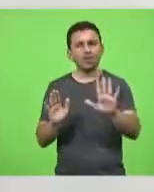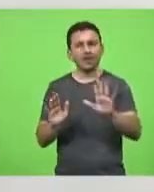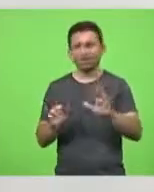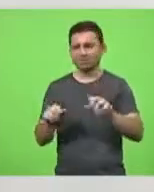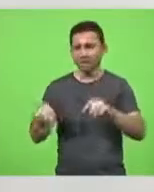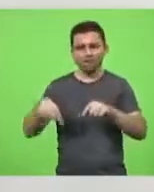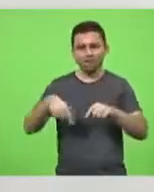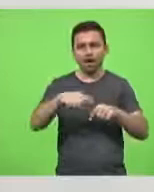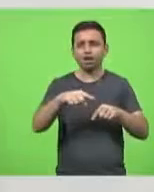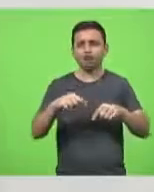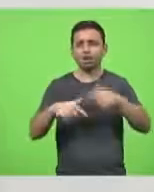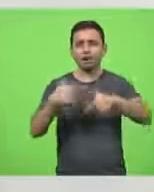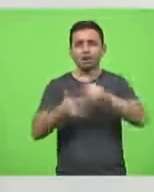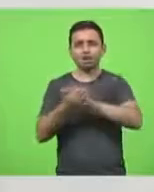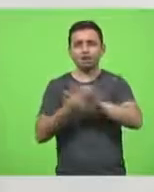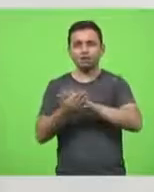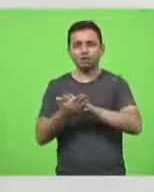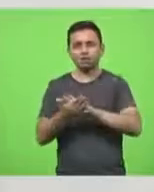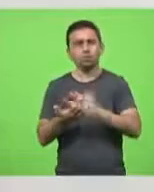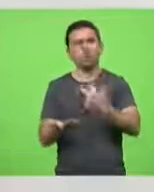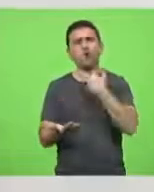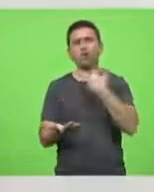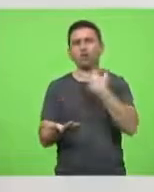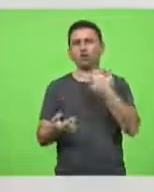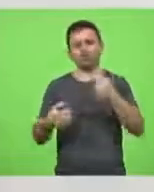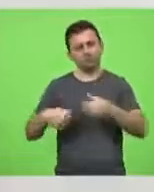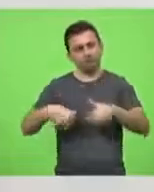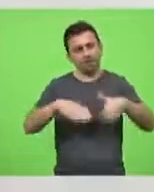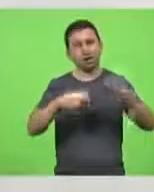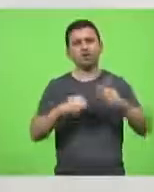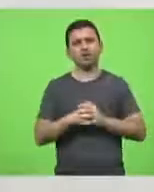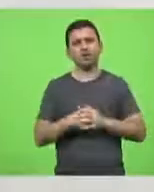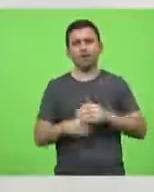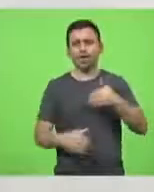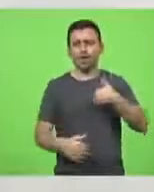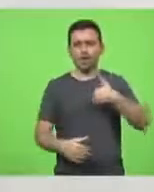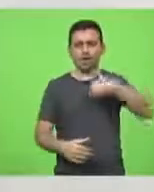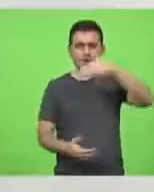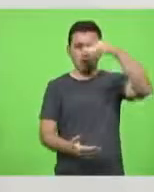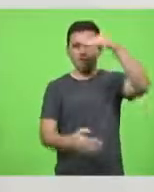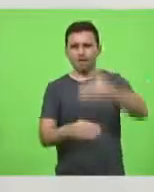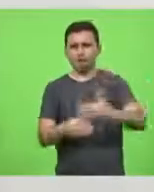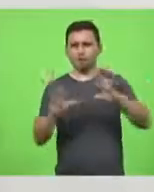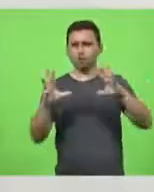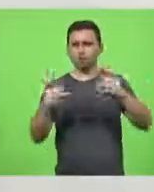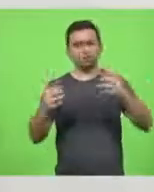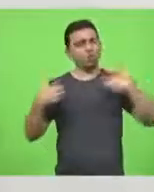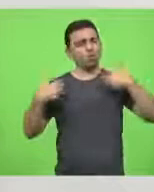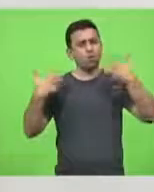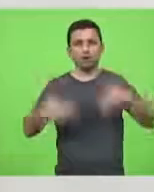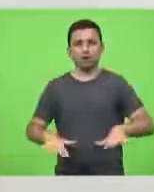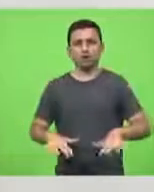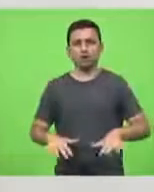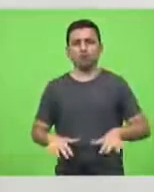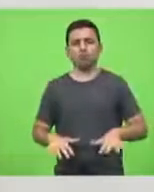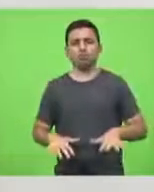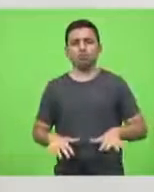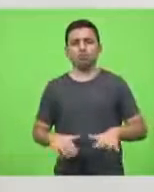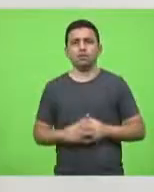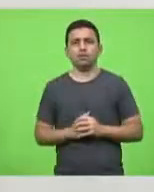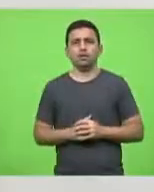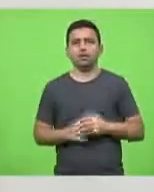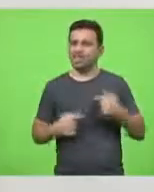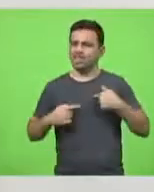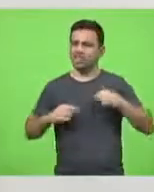mais acontecer. Tem o meu repúdio total, qualquer lockdown, qualquer impedimento ao trabalho. E eu vou continuar